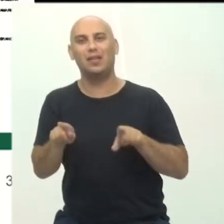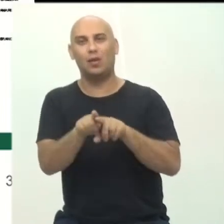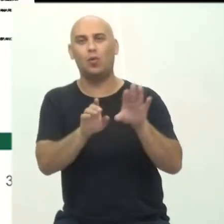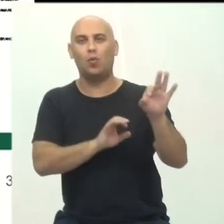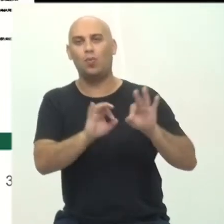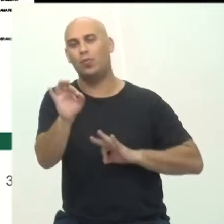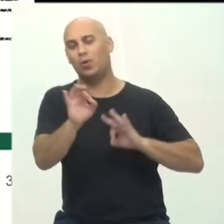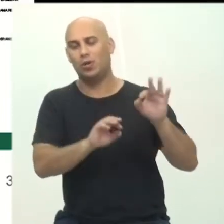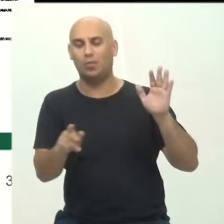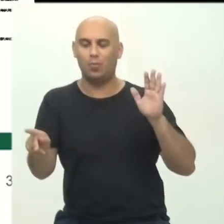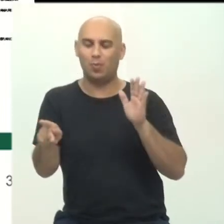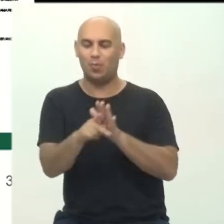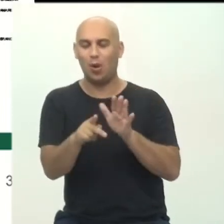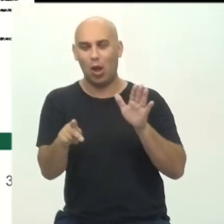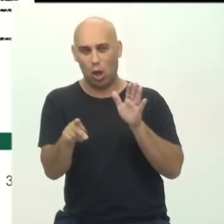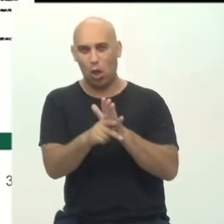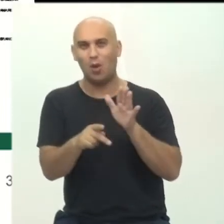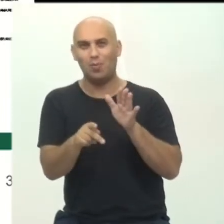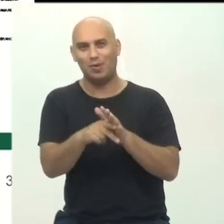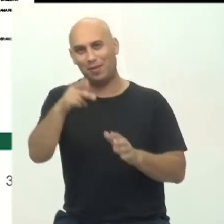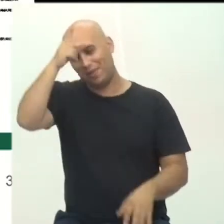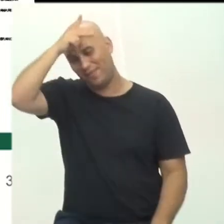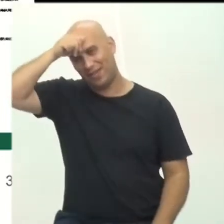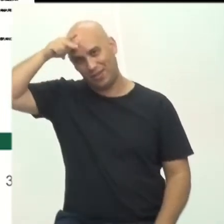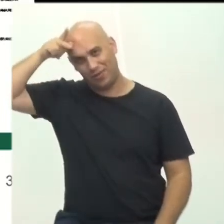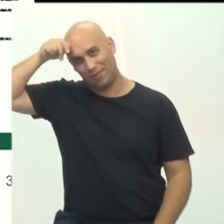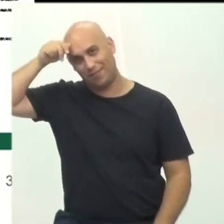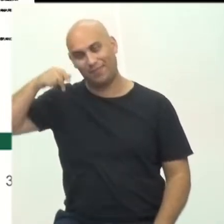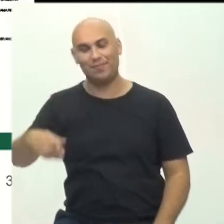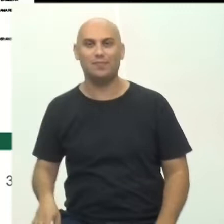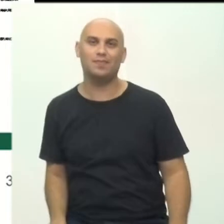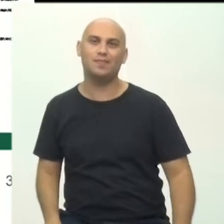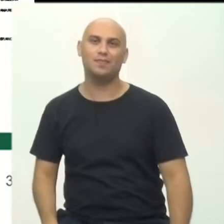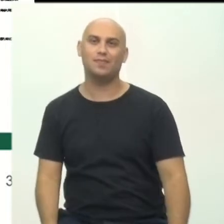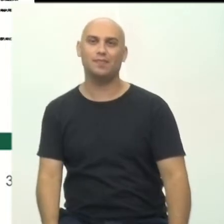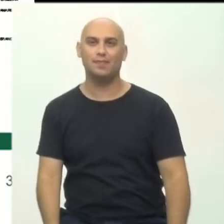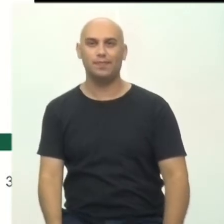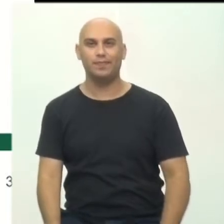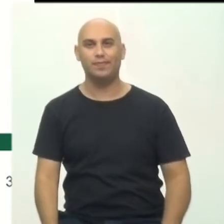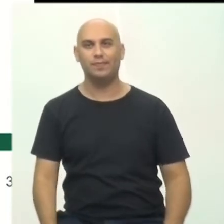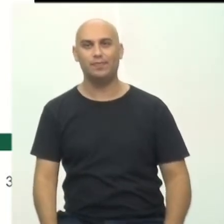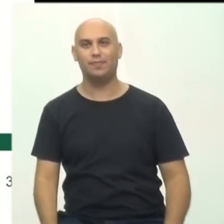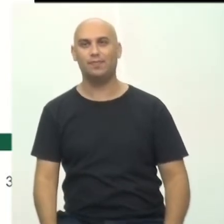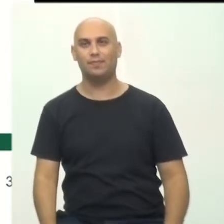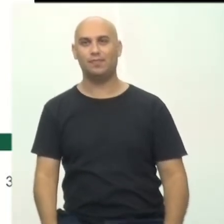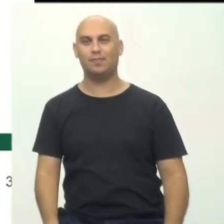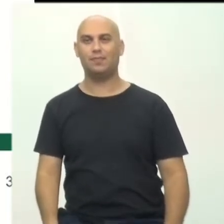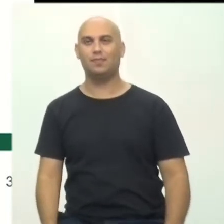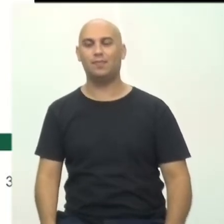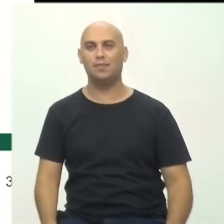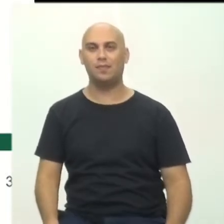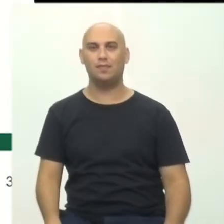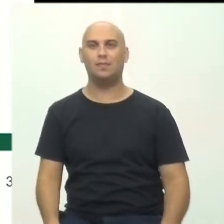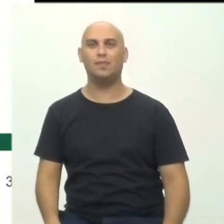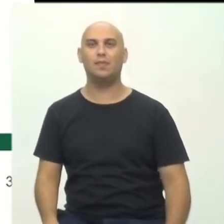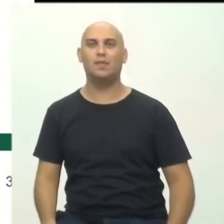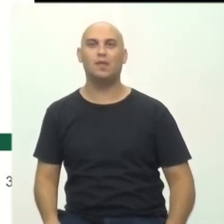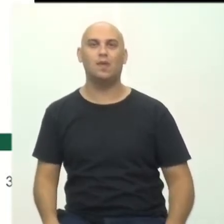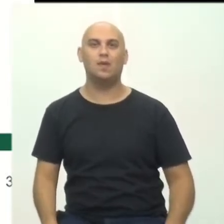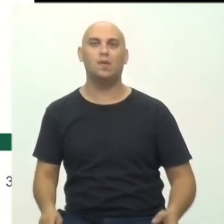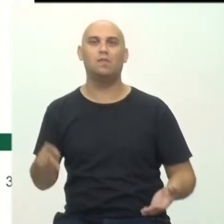também da prefeitura dessa forma. Já. Esse, na verdade, é o